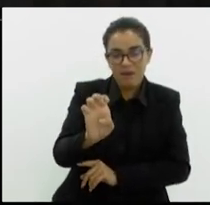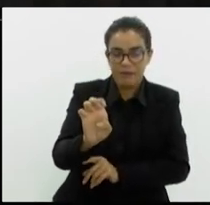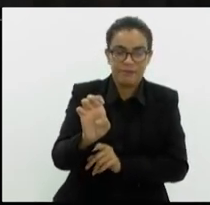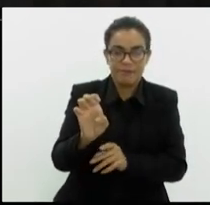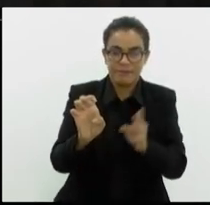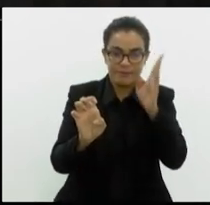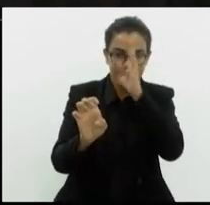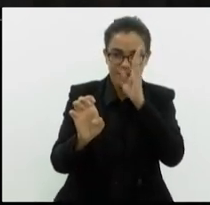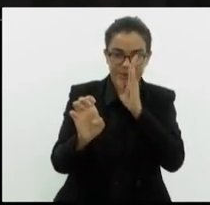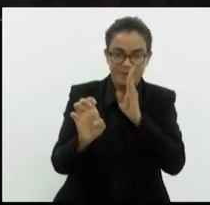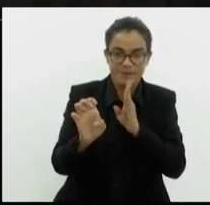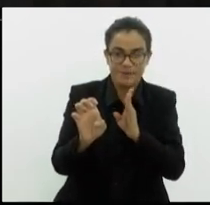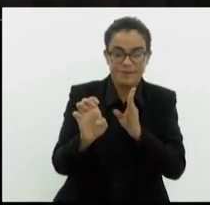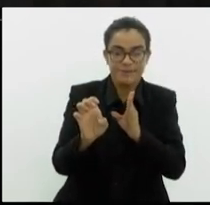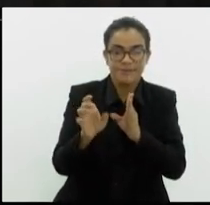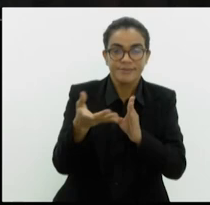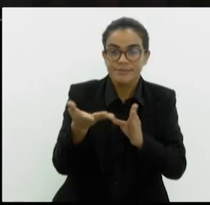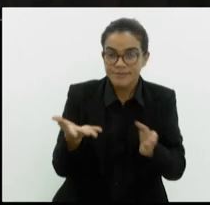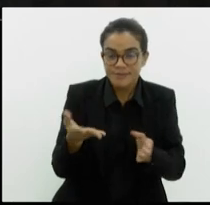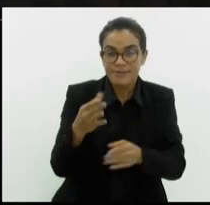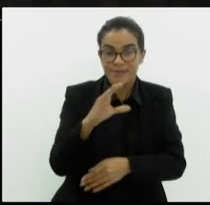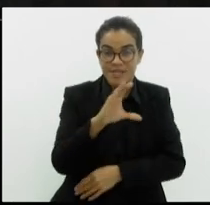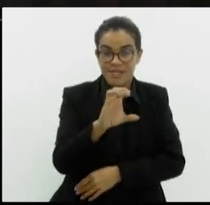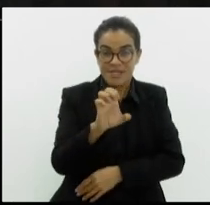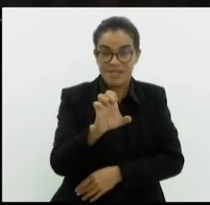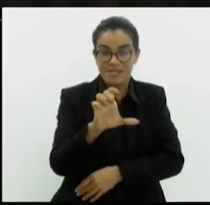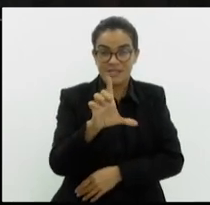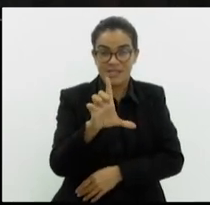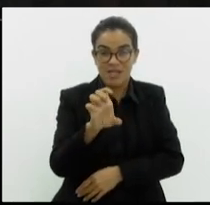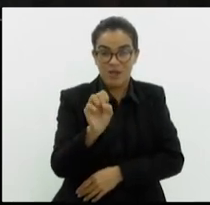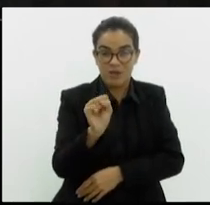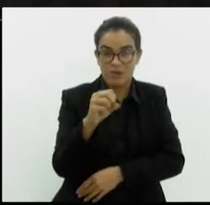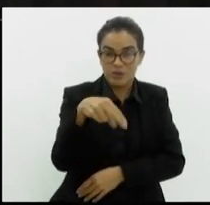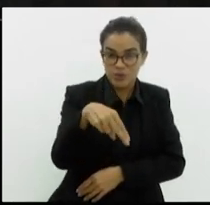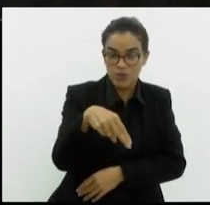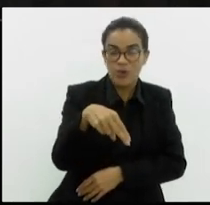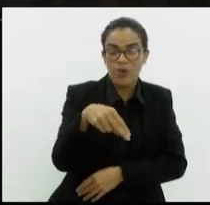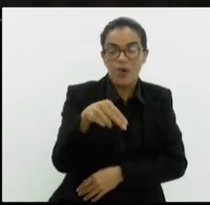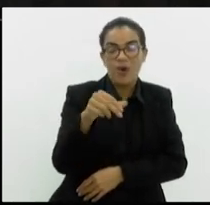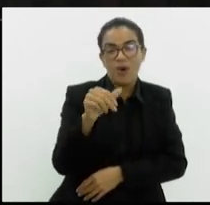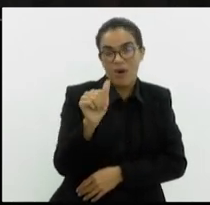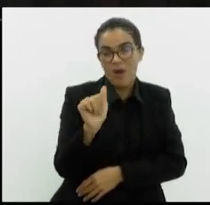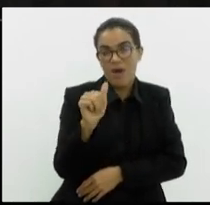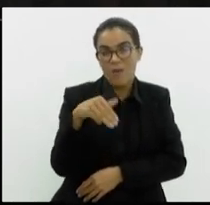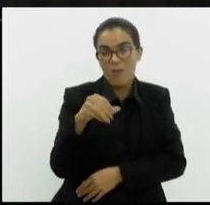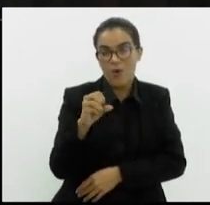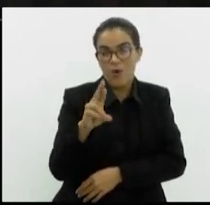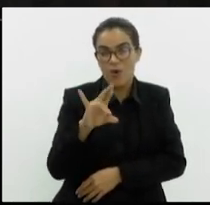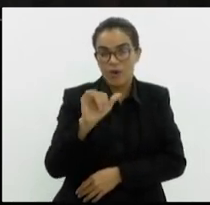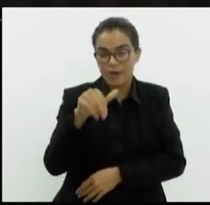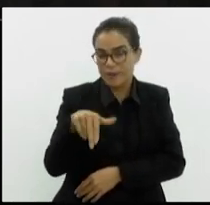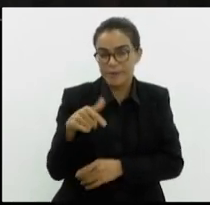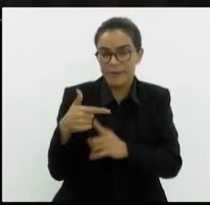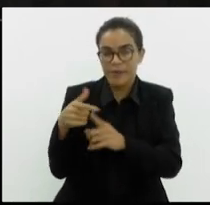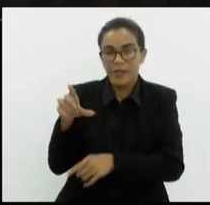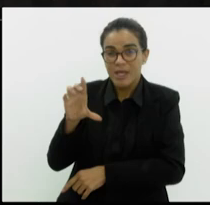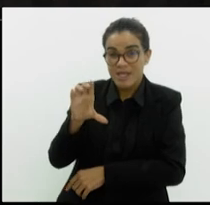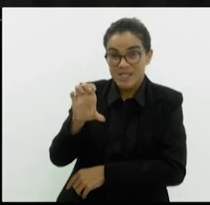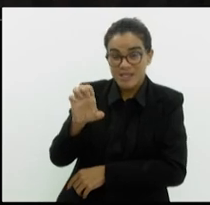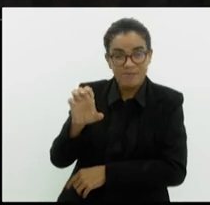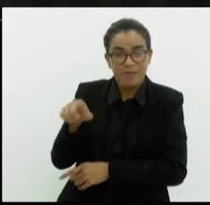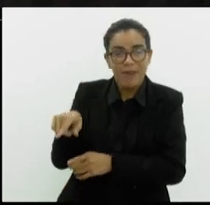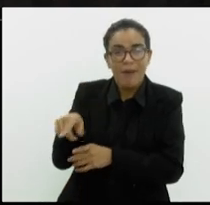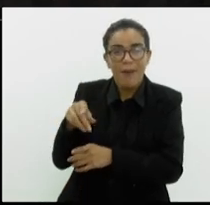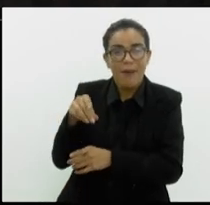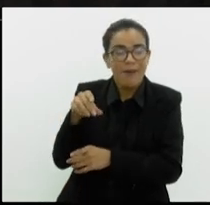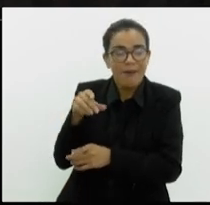Brasil, né? E o Celso Amorim, porque é bobagem falar no Mauro Vieira, porque o Mauro Vieira não manda nada, não fala nada, não tem